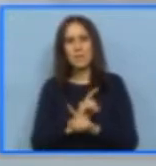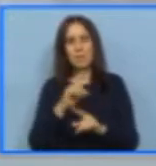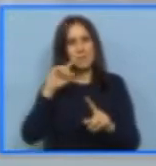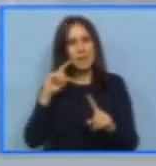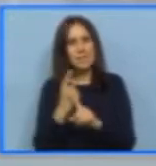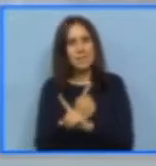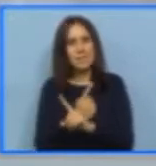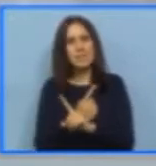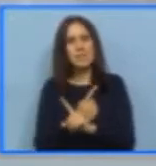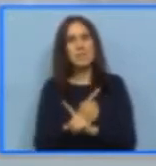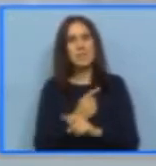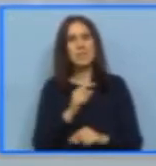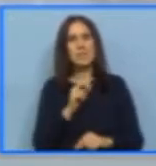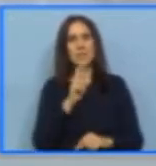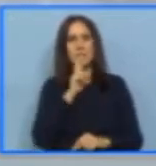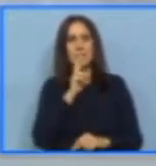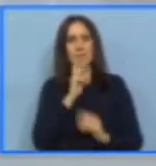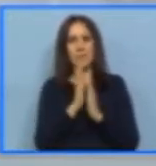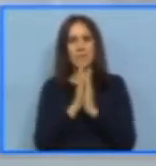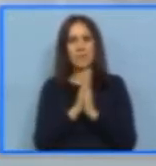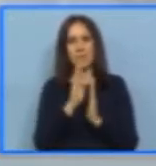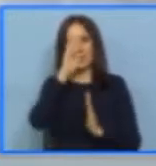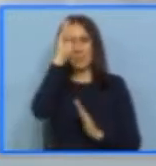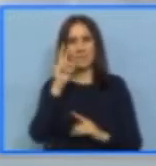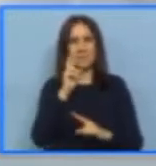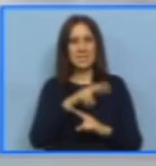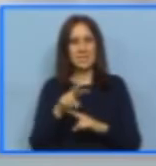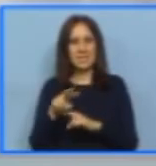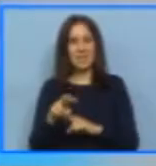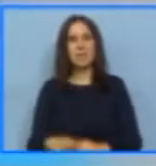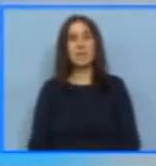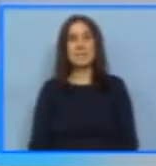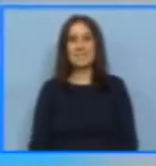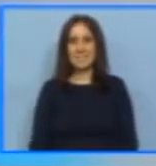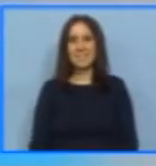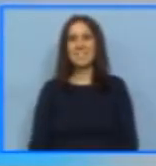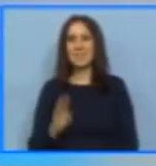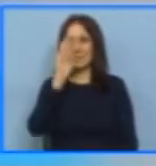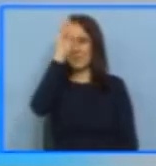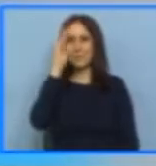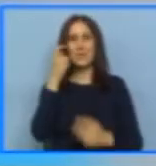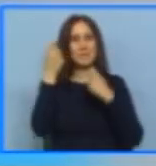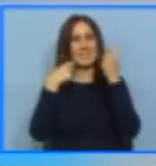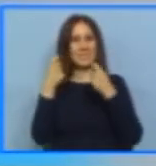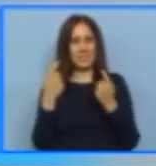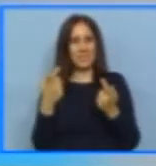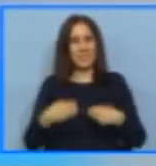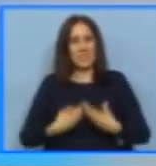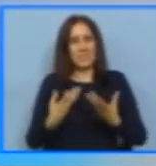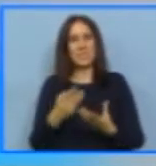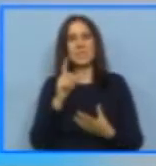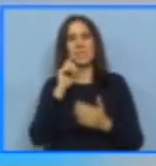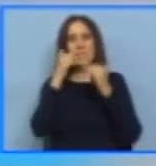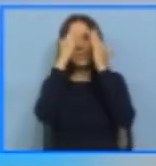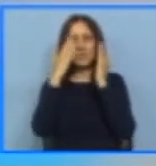diferente, este do Santuário de Fátima que o Papa visita. Sim, o Papa é muito expressivo, não é? E gosto muito de Nossa Senhora. Ele insistiu